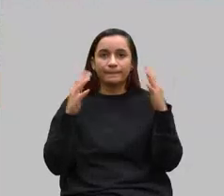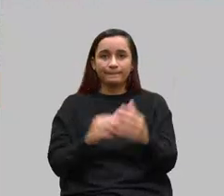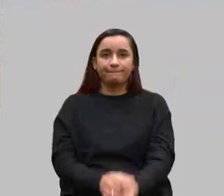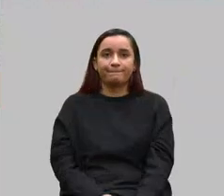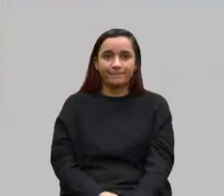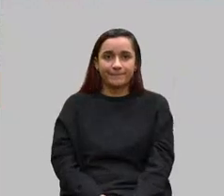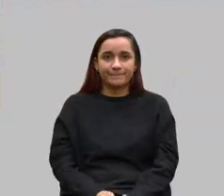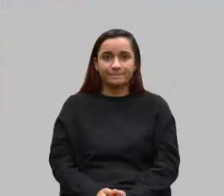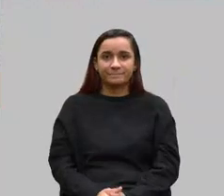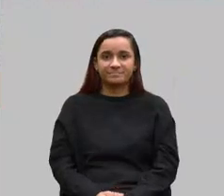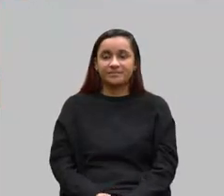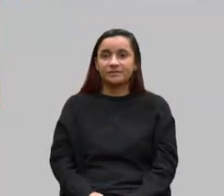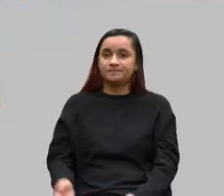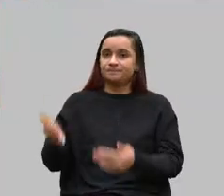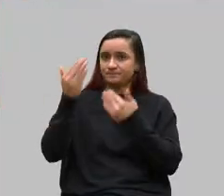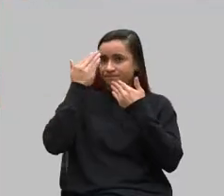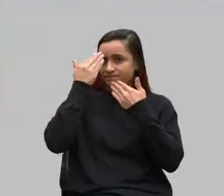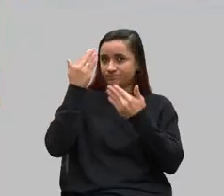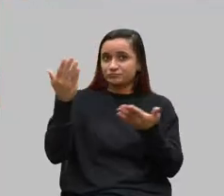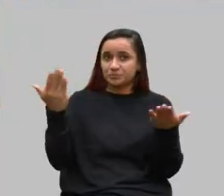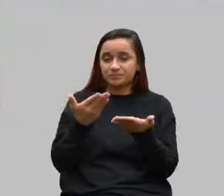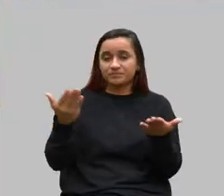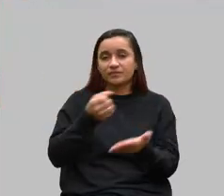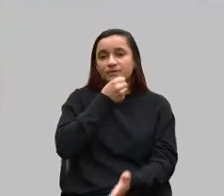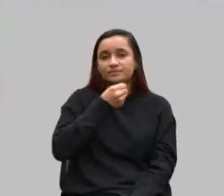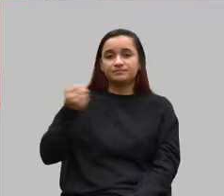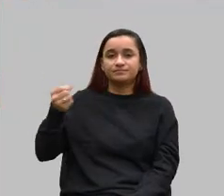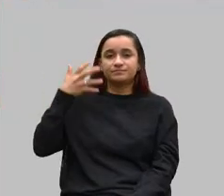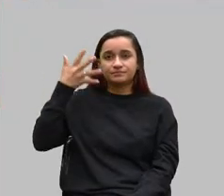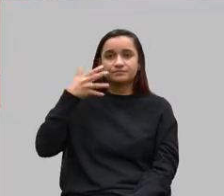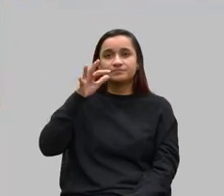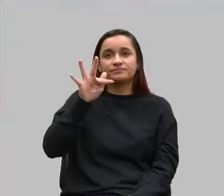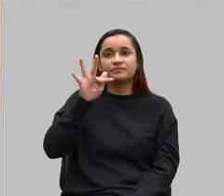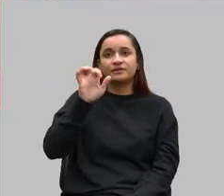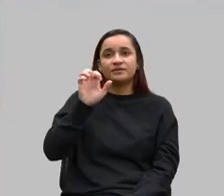virão Obrigado passamos a palavra para